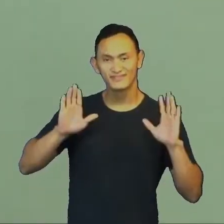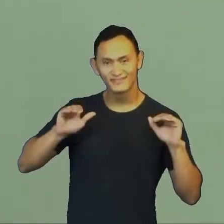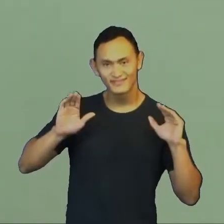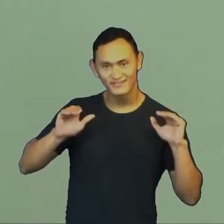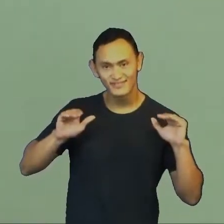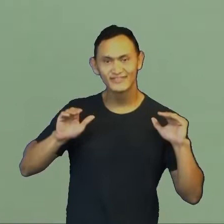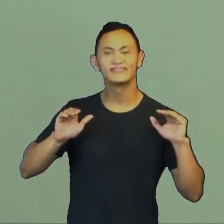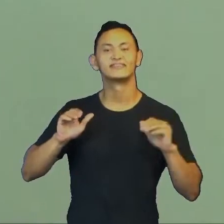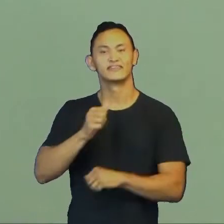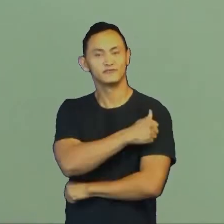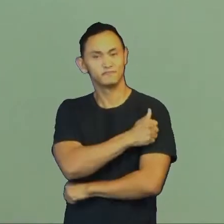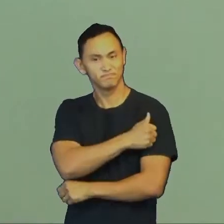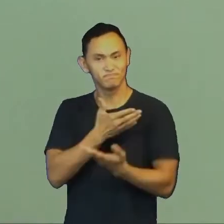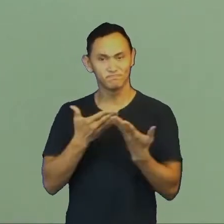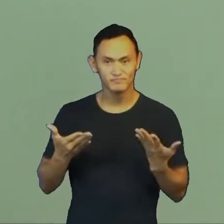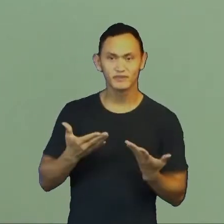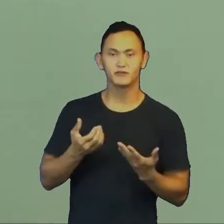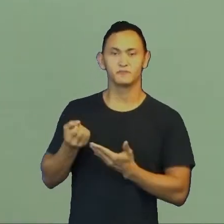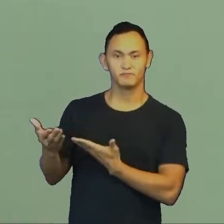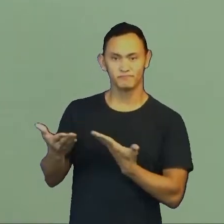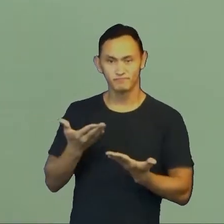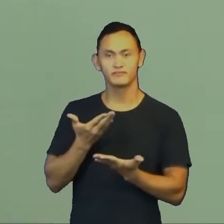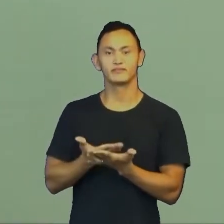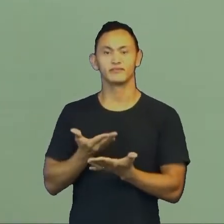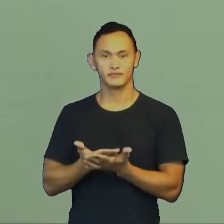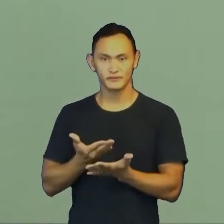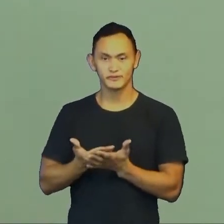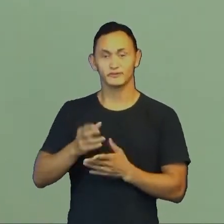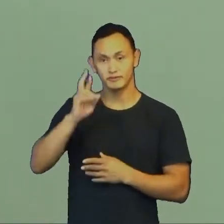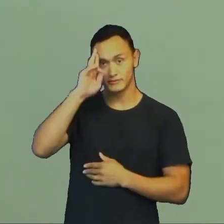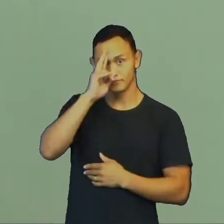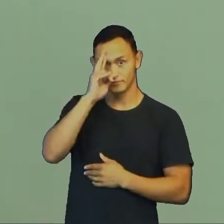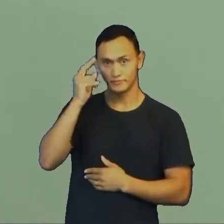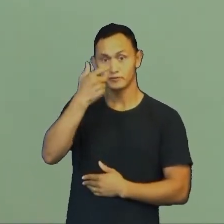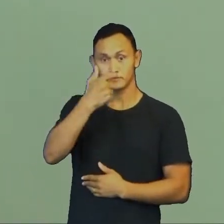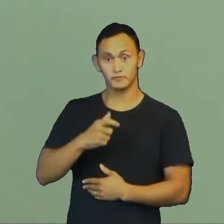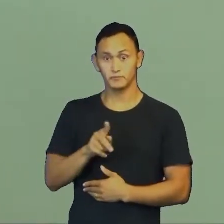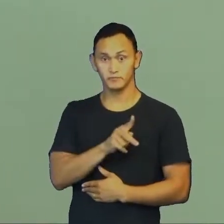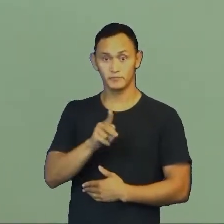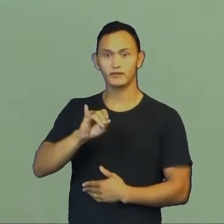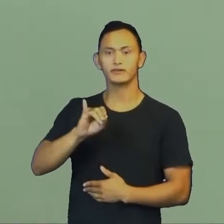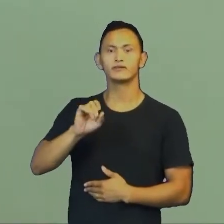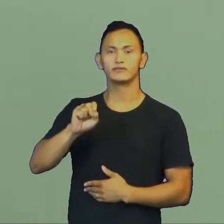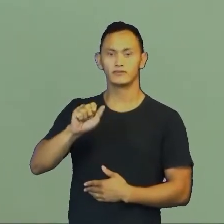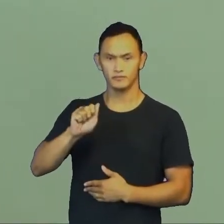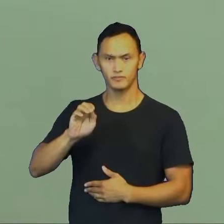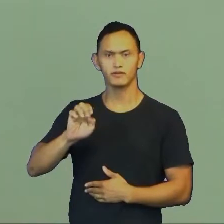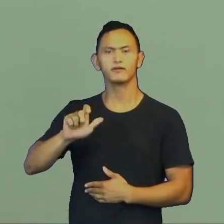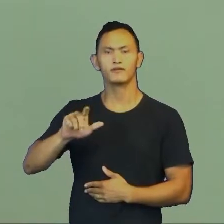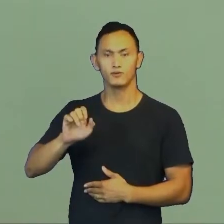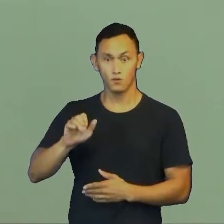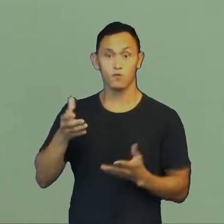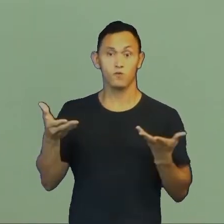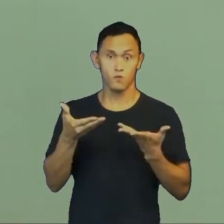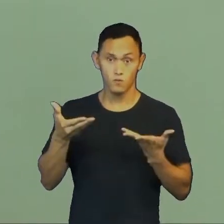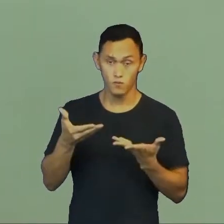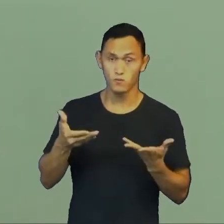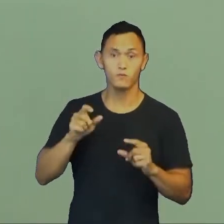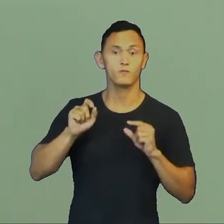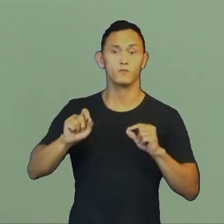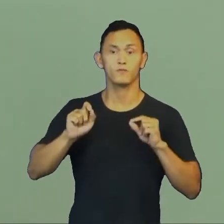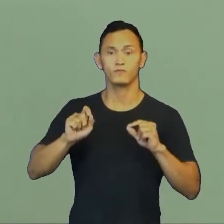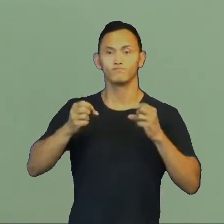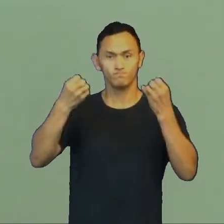Olá alunos e alunos bem-vindos a mais uma aula de história eu sou professor Isabelle e na aula de hoje nós vamos falar um pouco